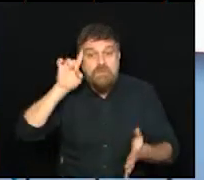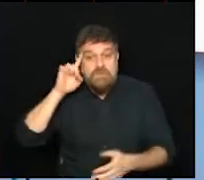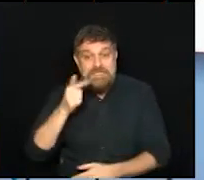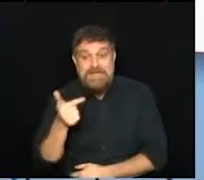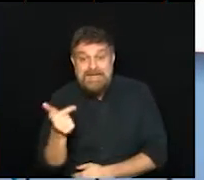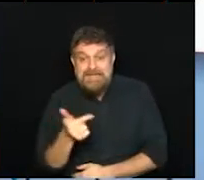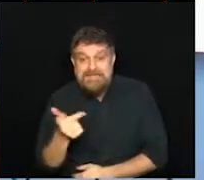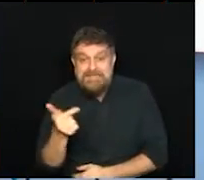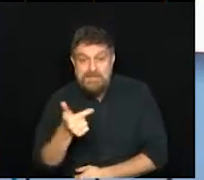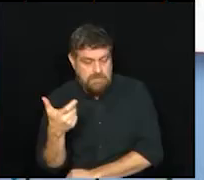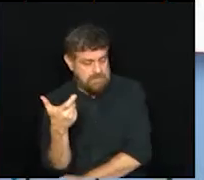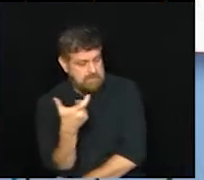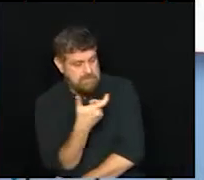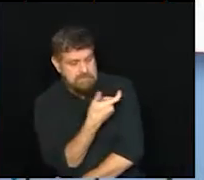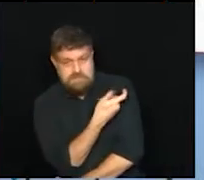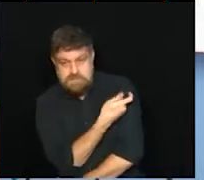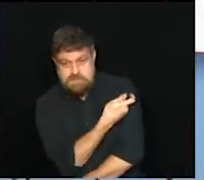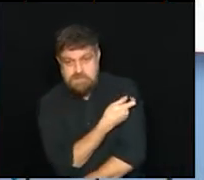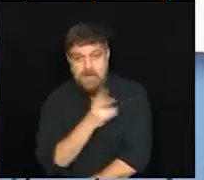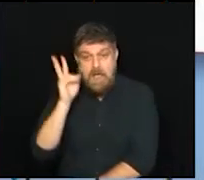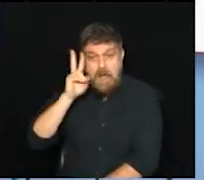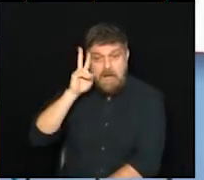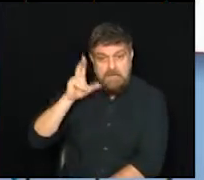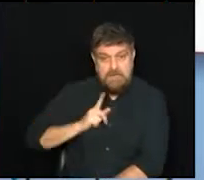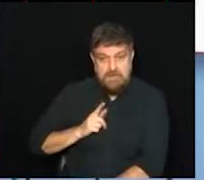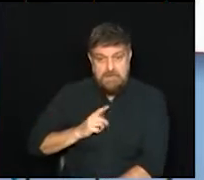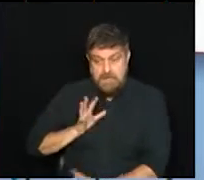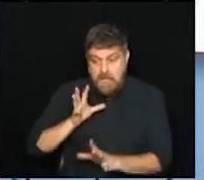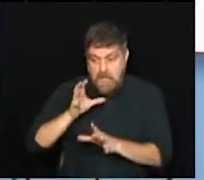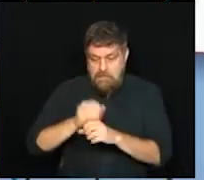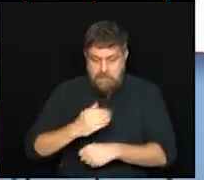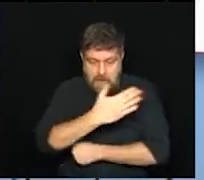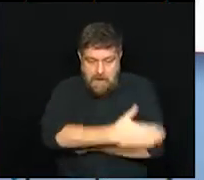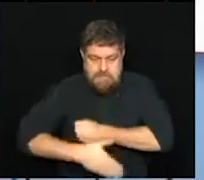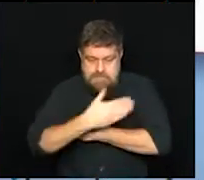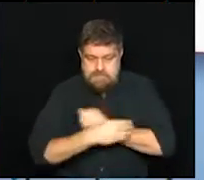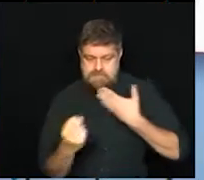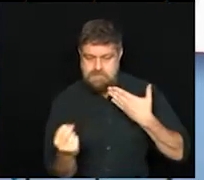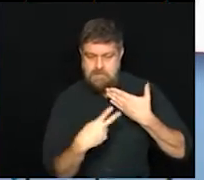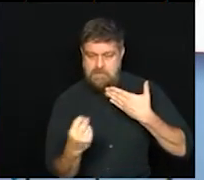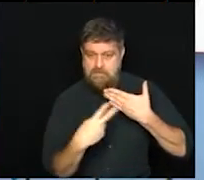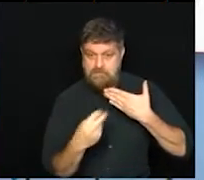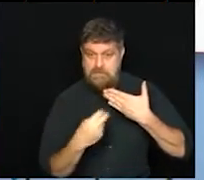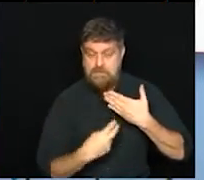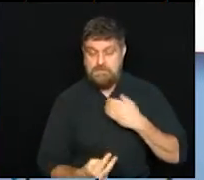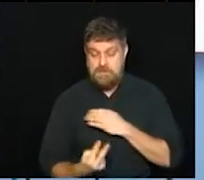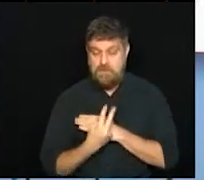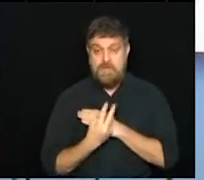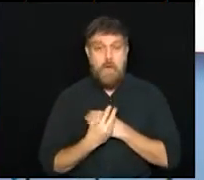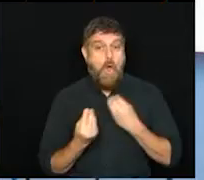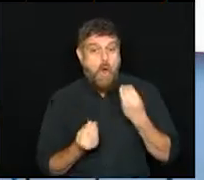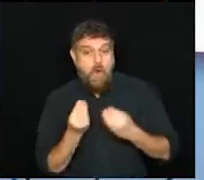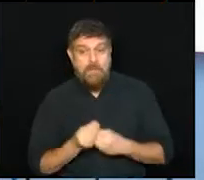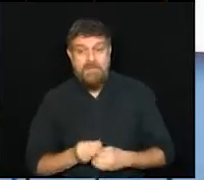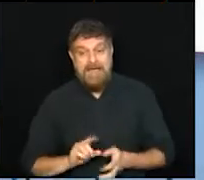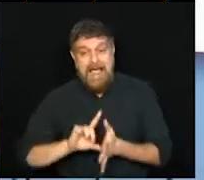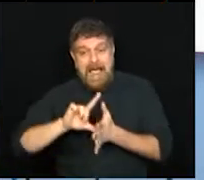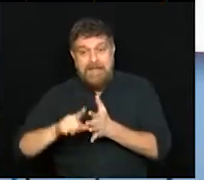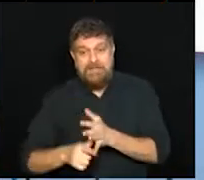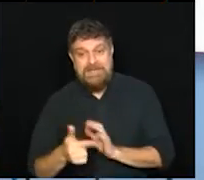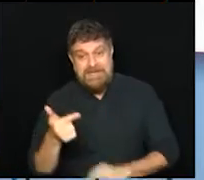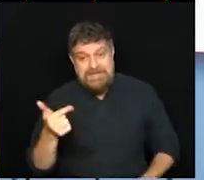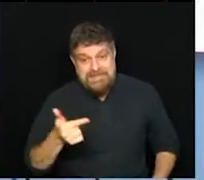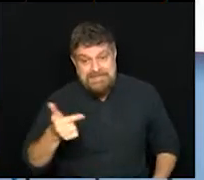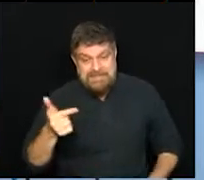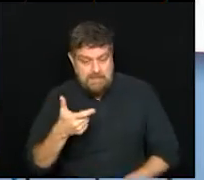segunda dose. Lembrando que a imunização completa, ela só é realizada após essa segunda